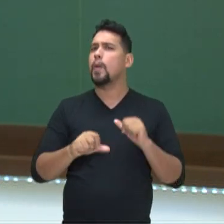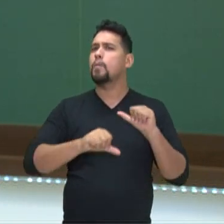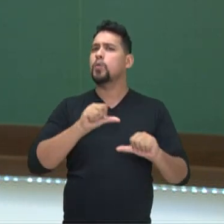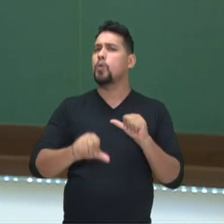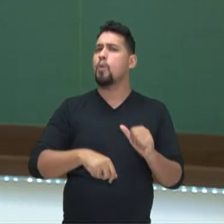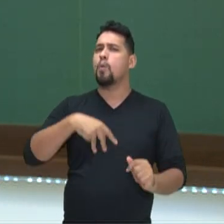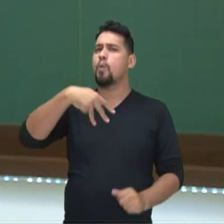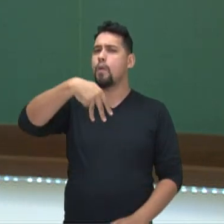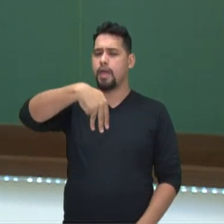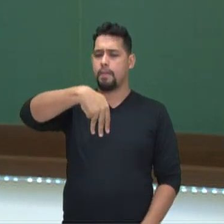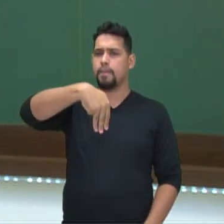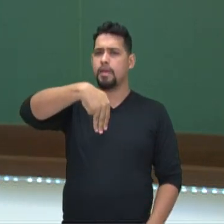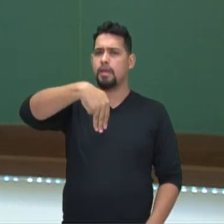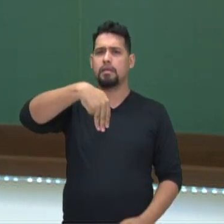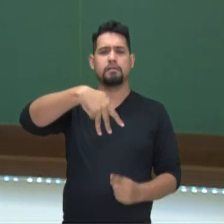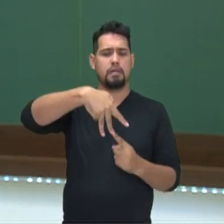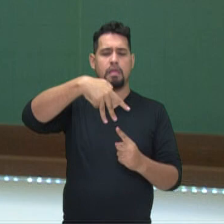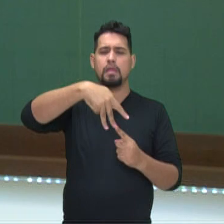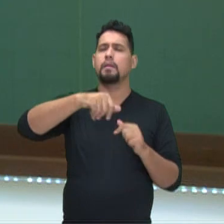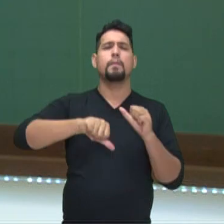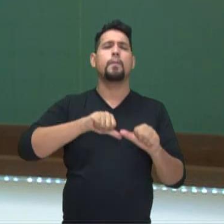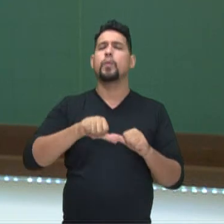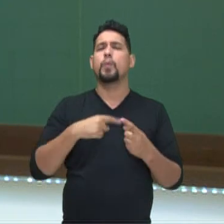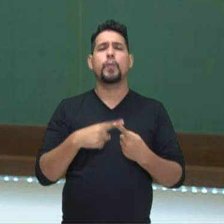Já perceberam? Já viram isso?